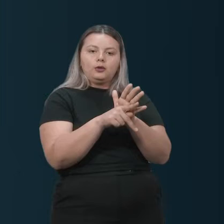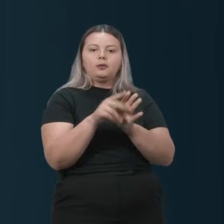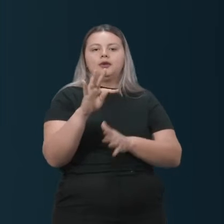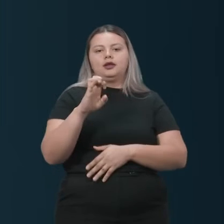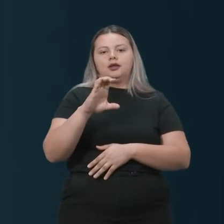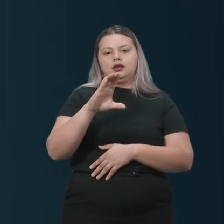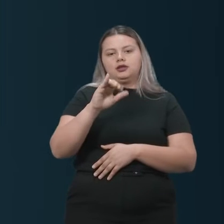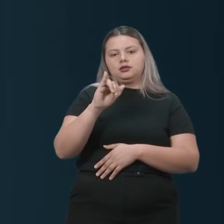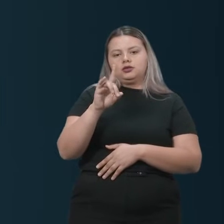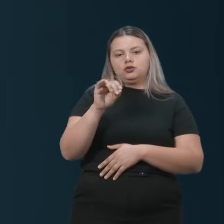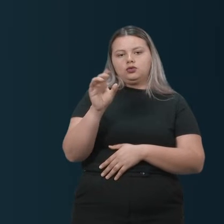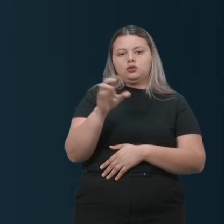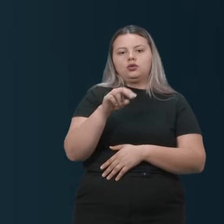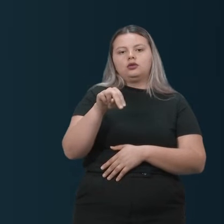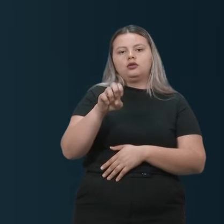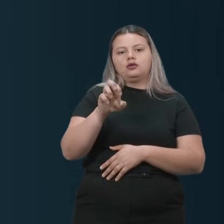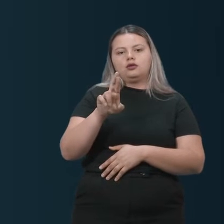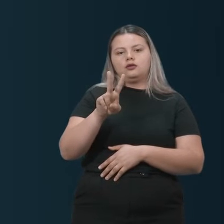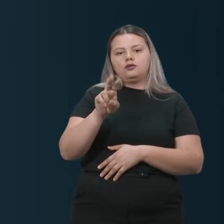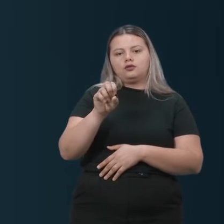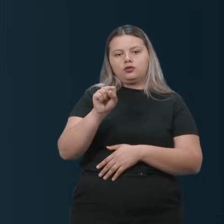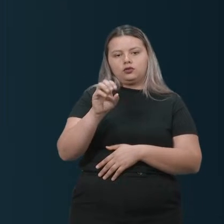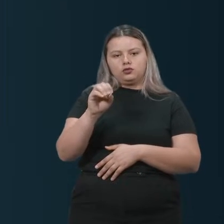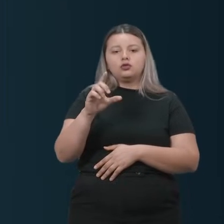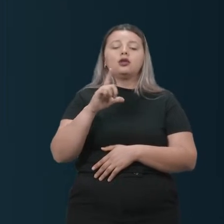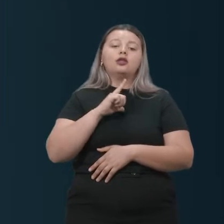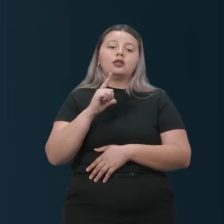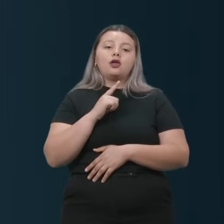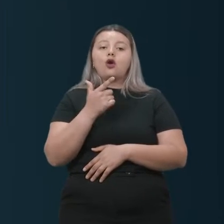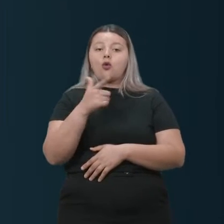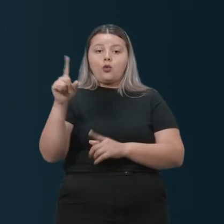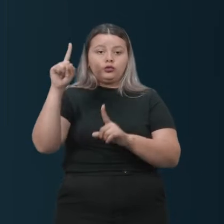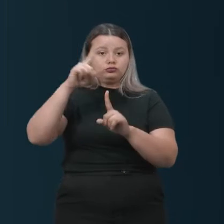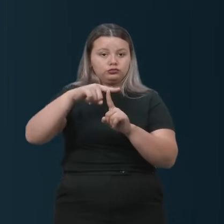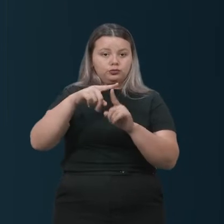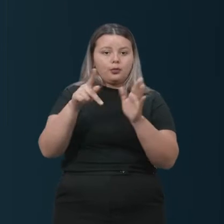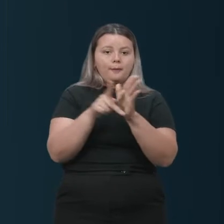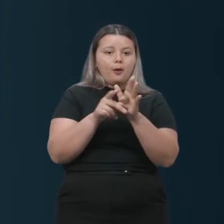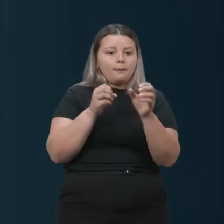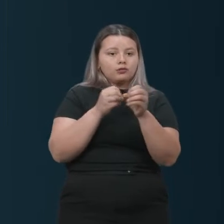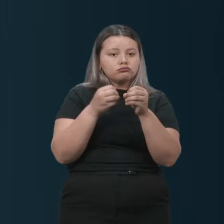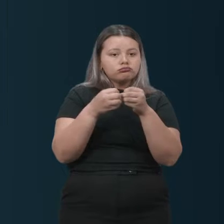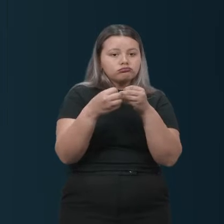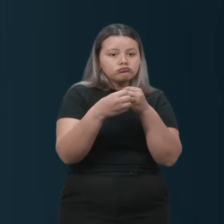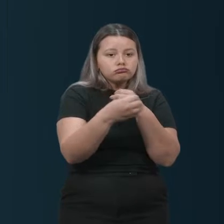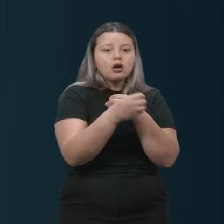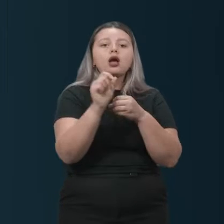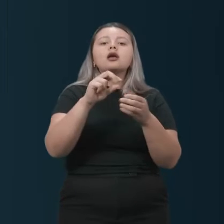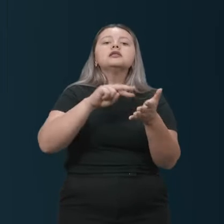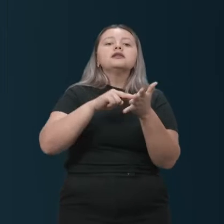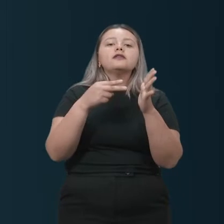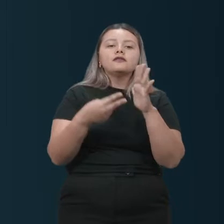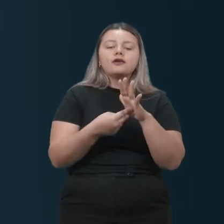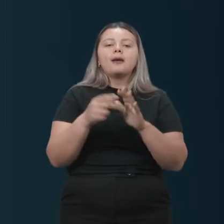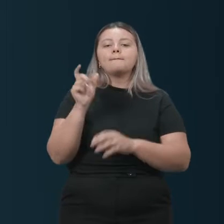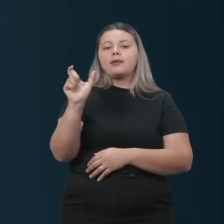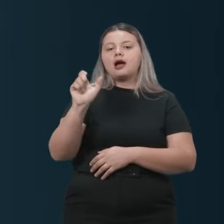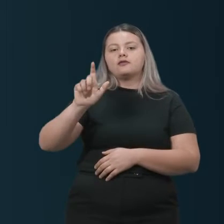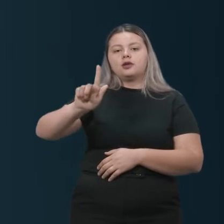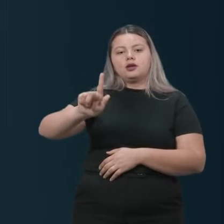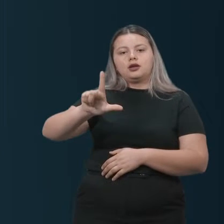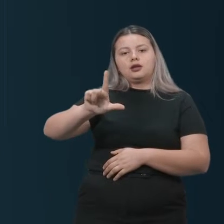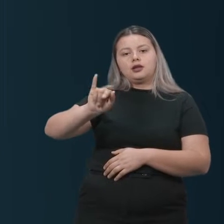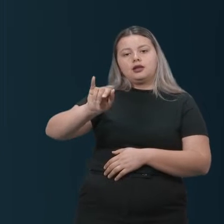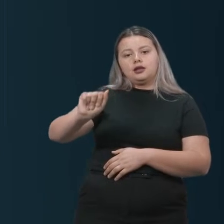do tecido nervoso. Outros tipos celulares importantes do sistema nervoso são as células